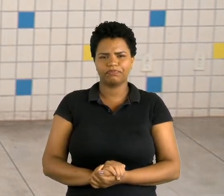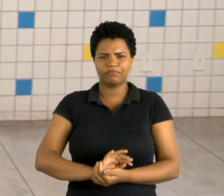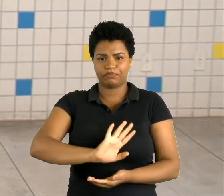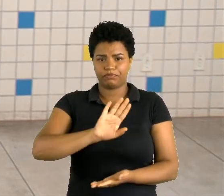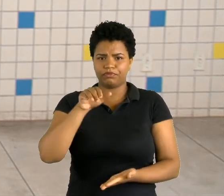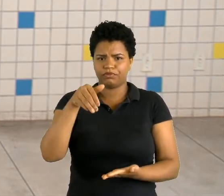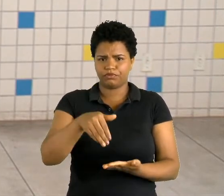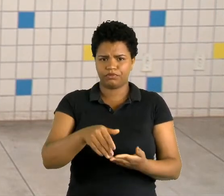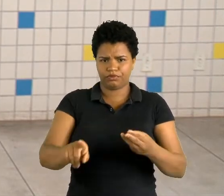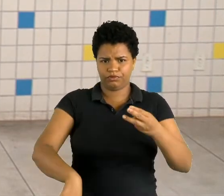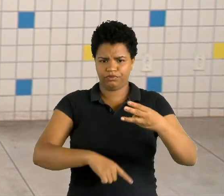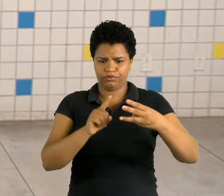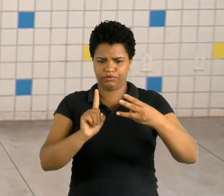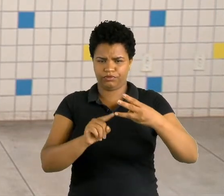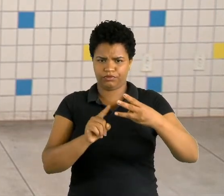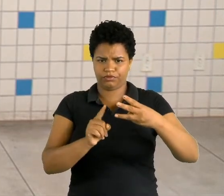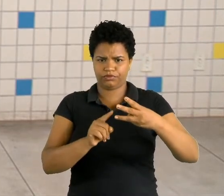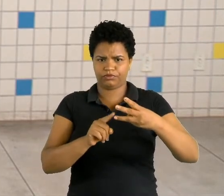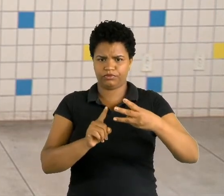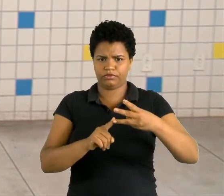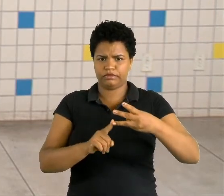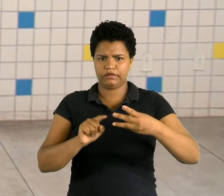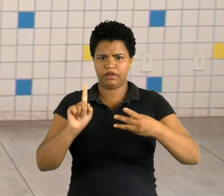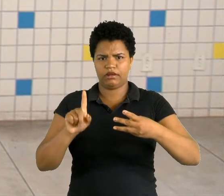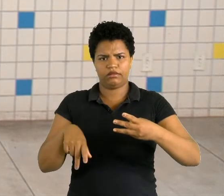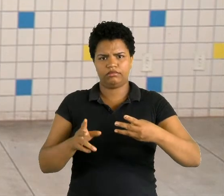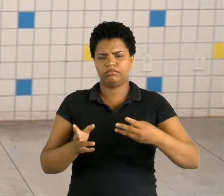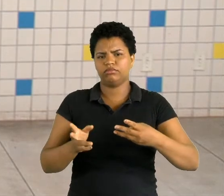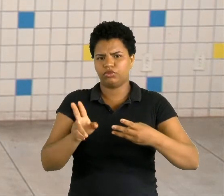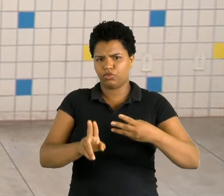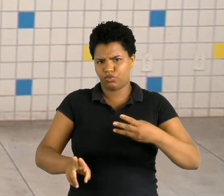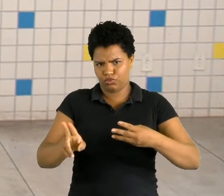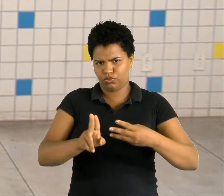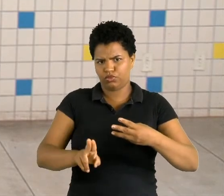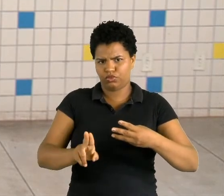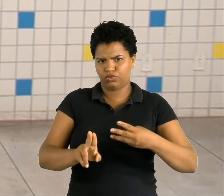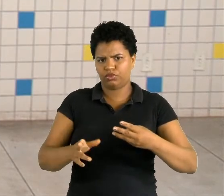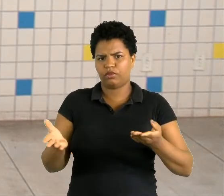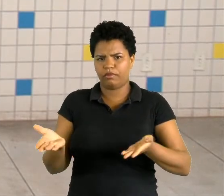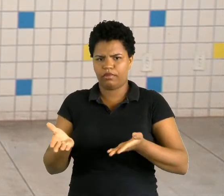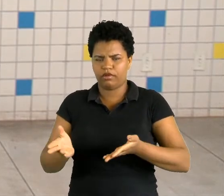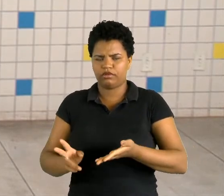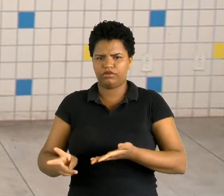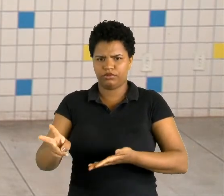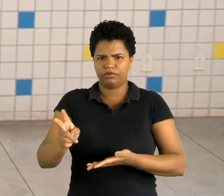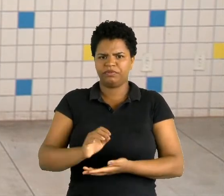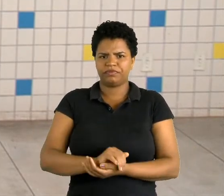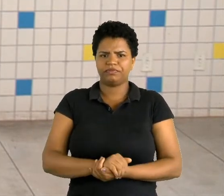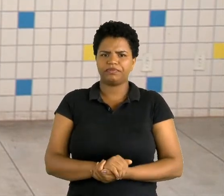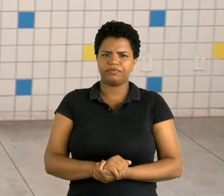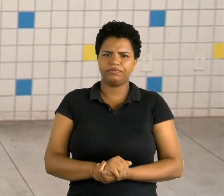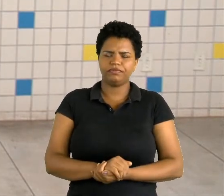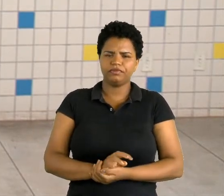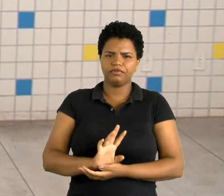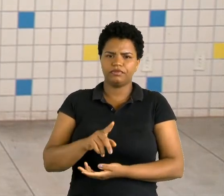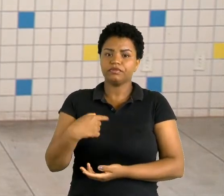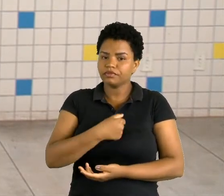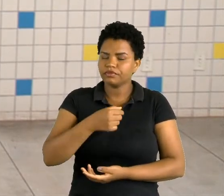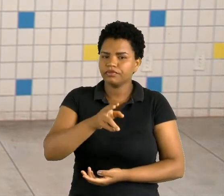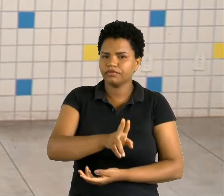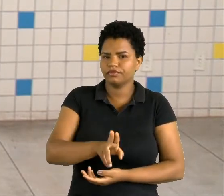caso, né, a última situação mais frequente do uso do present continuous é quando nós